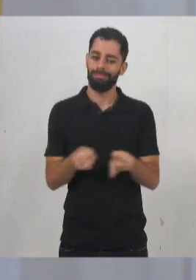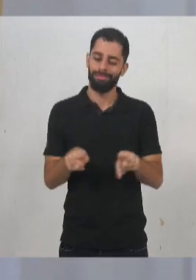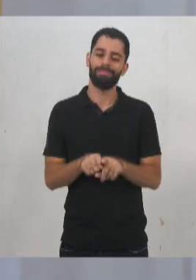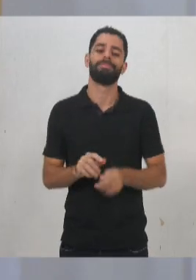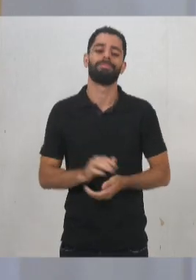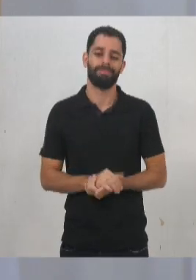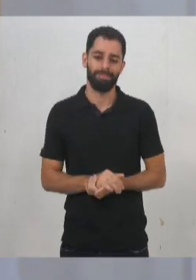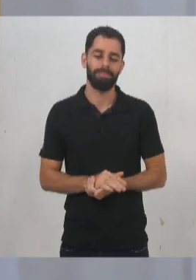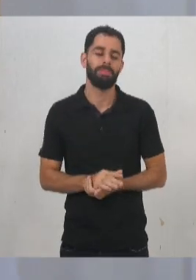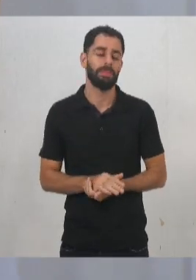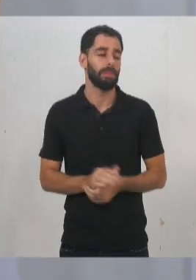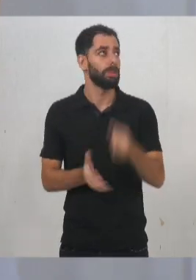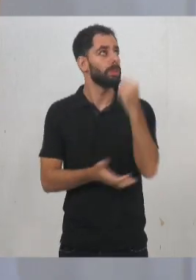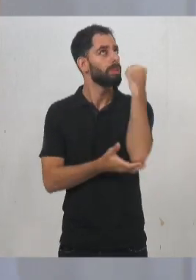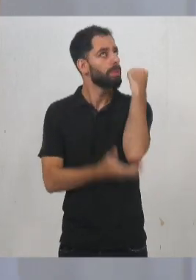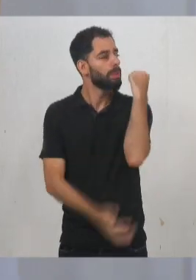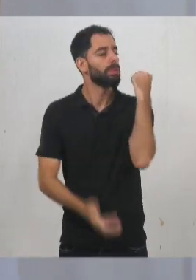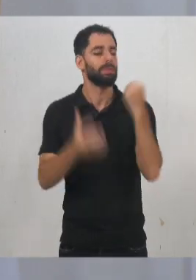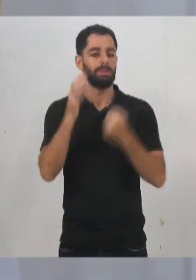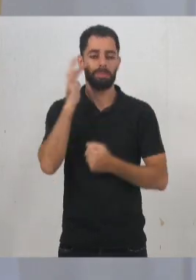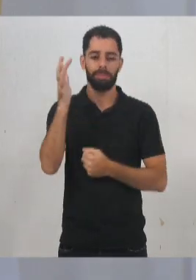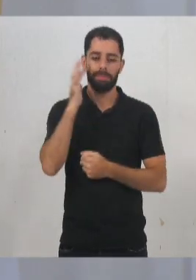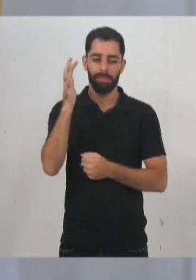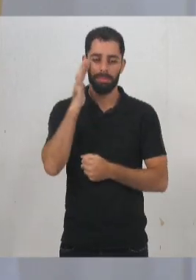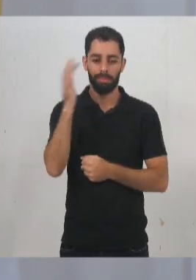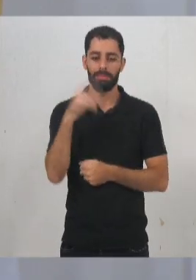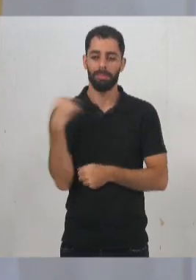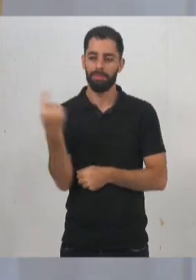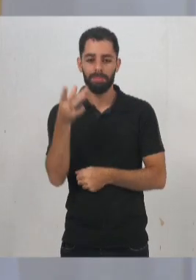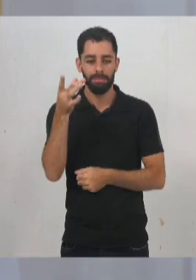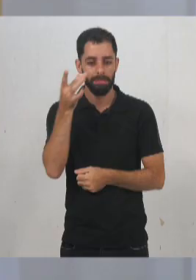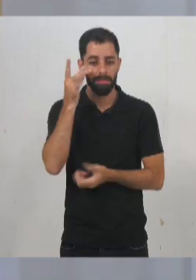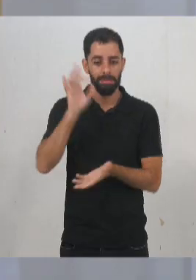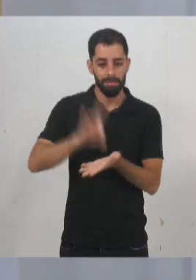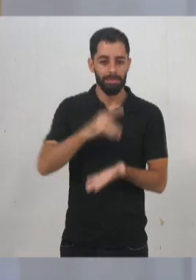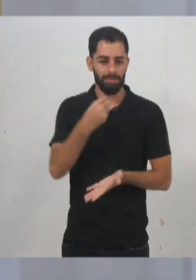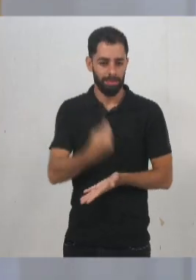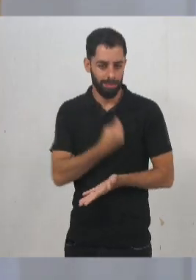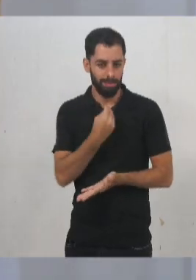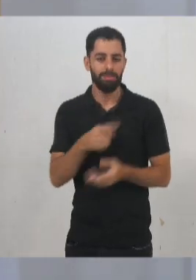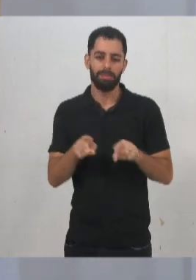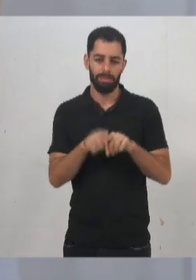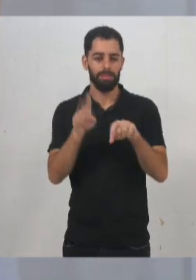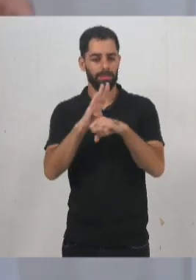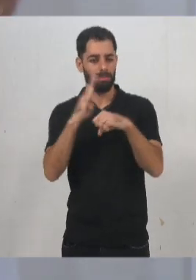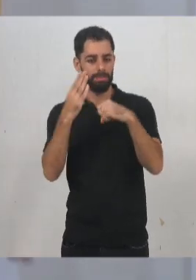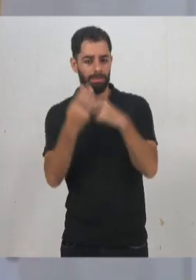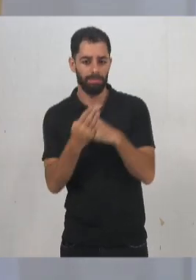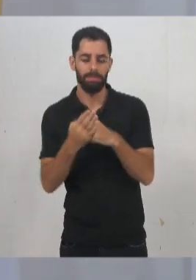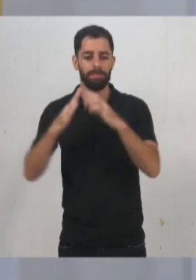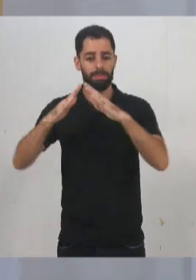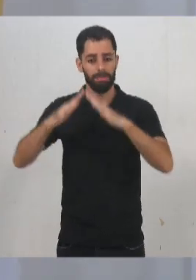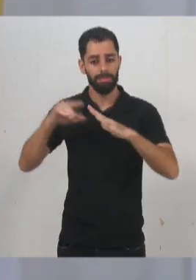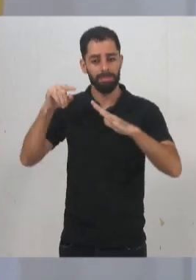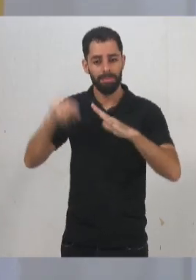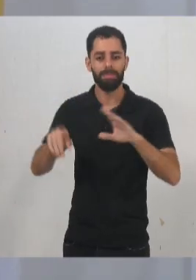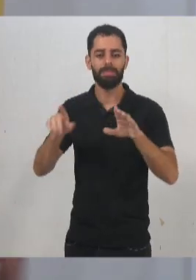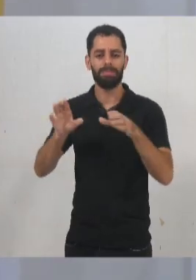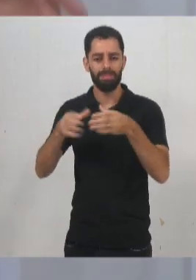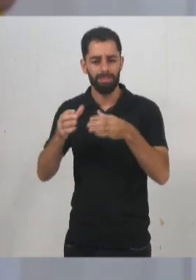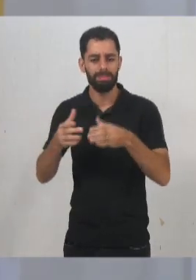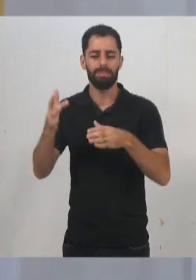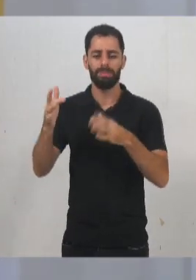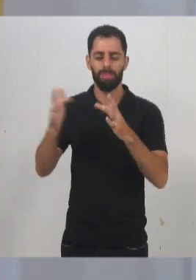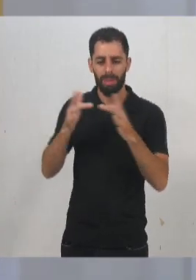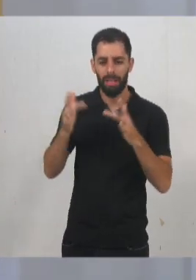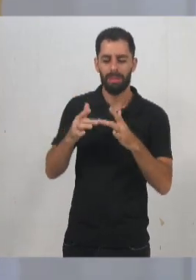a gente já tá de saco cheio imagina se a gente que vive Essa realidade também porque também mora no no no bairro da nossa cidade também convive com essa situação